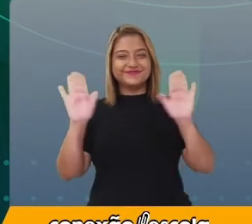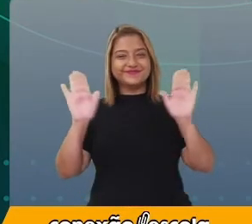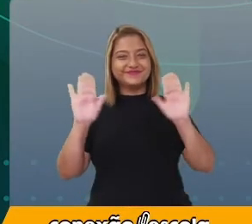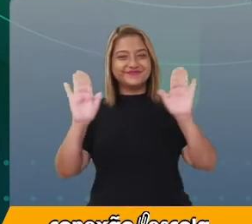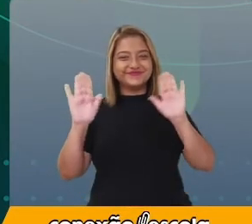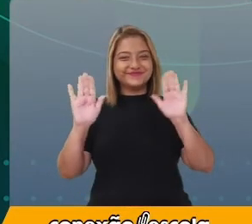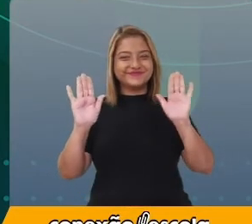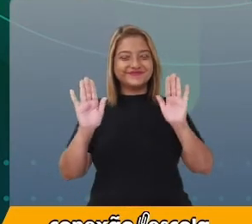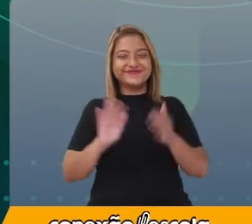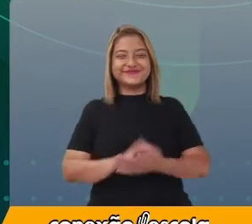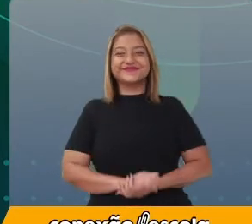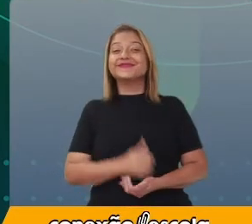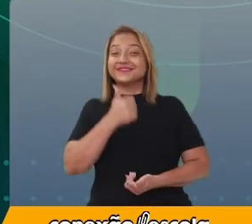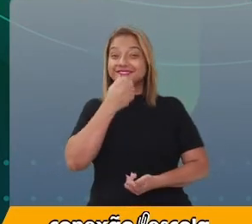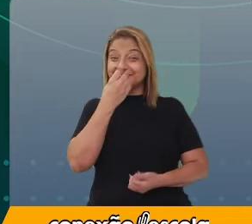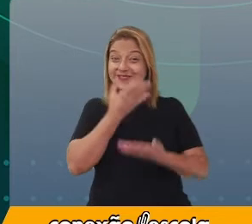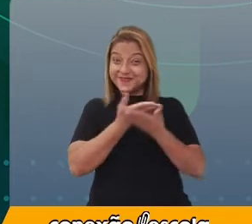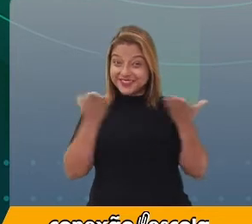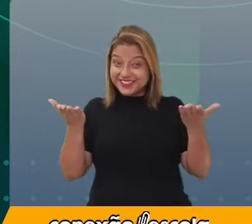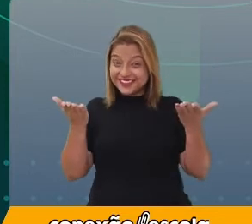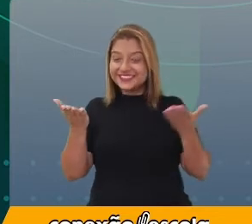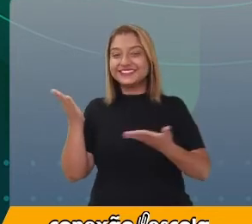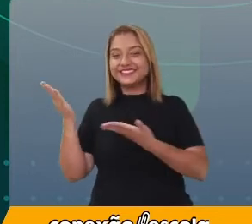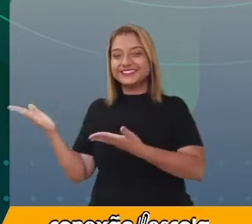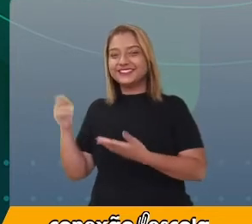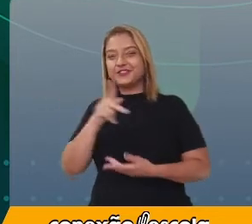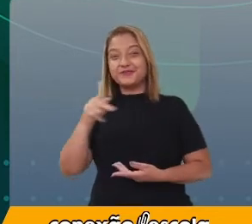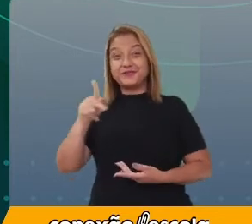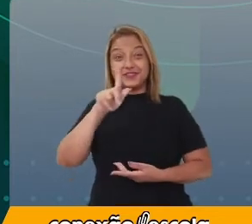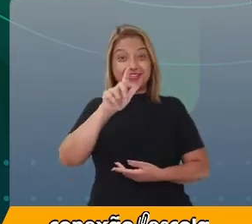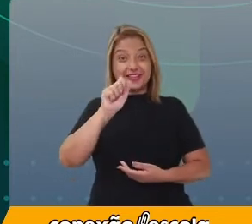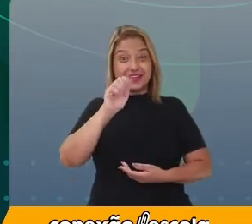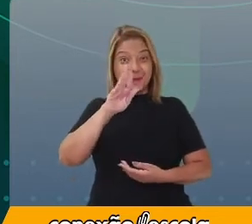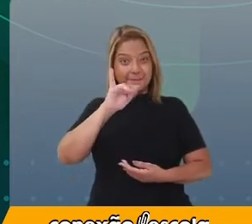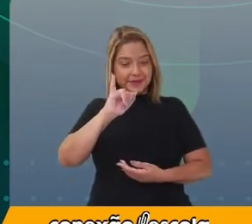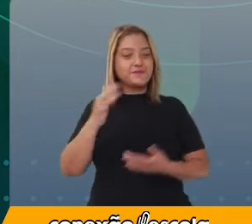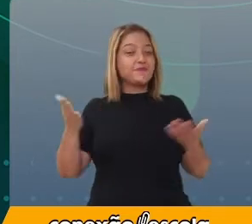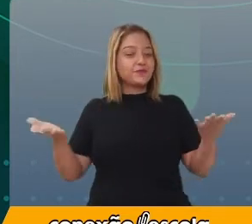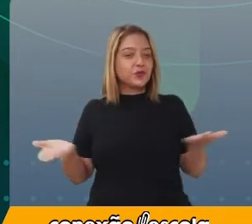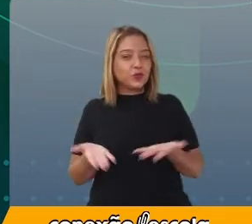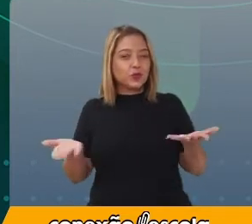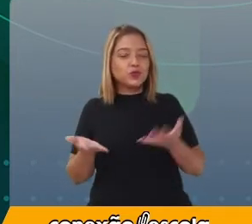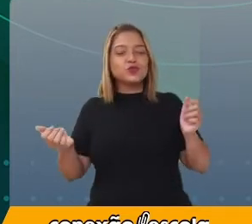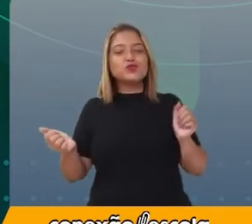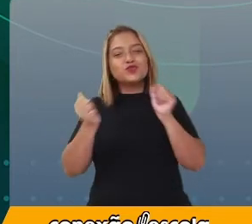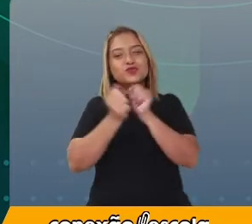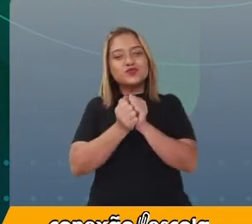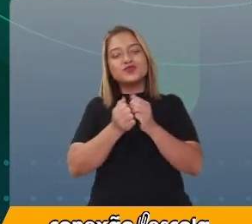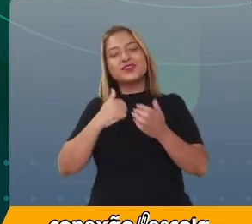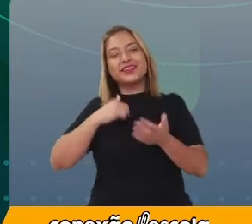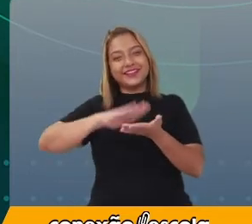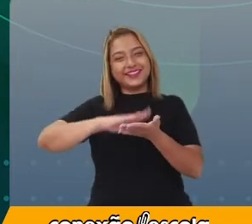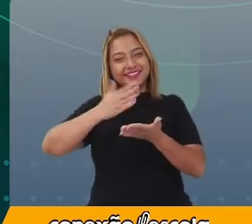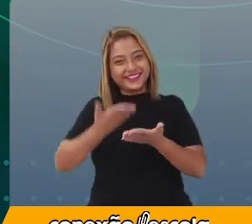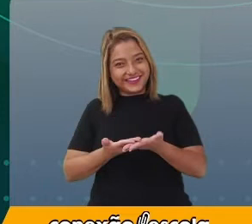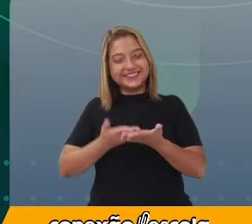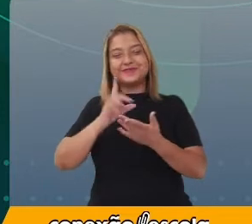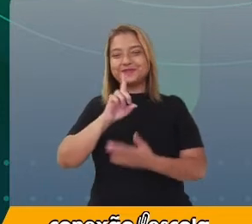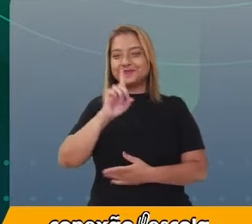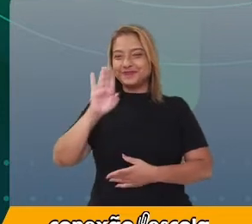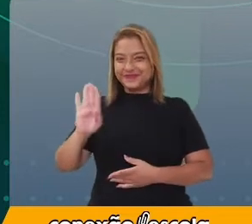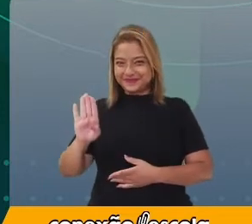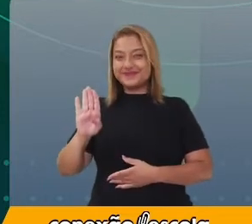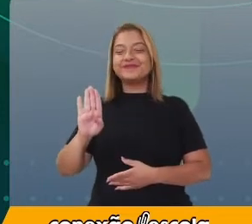Olá, crianças! Tudo bom? Eu sou a professora Gabi e estou aqui juntamente com a intérprete